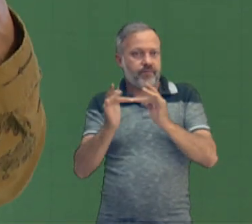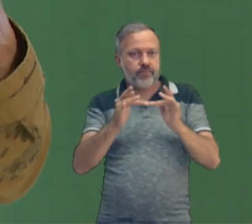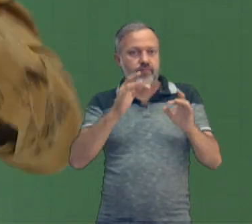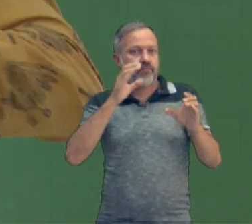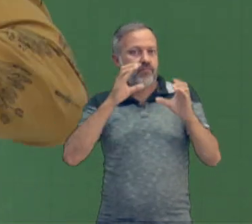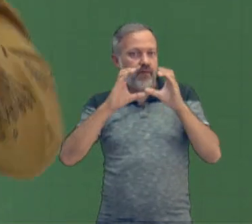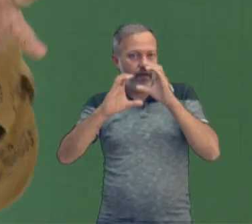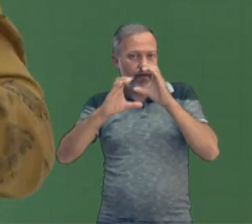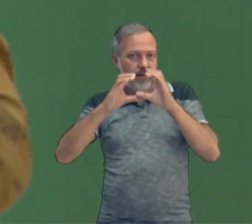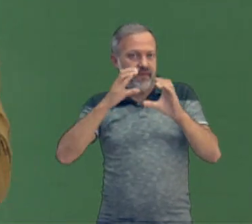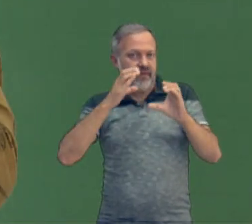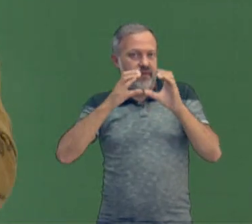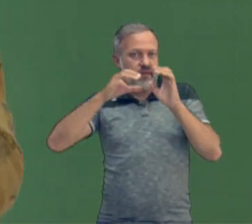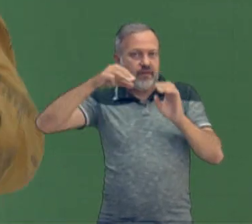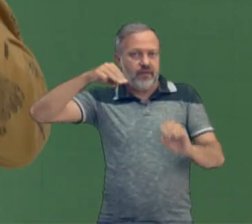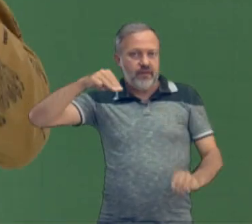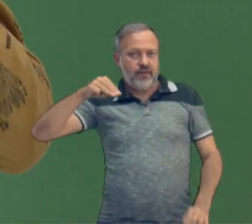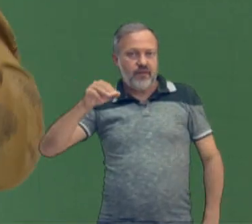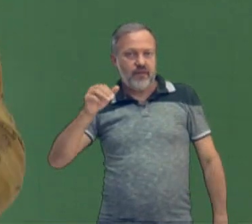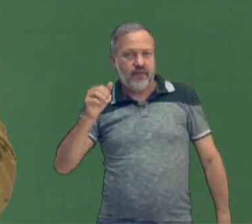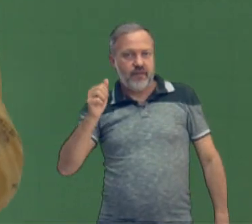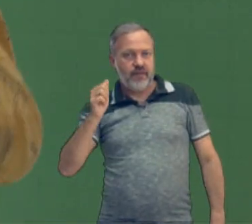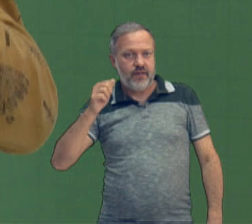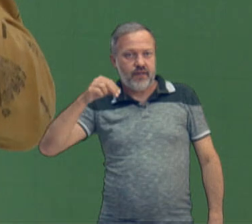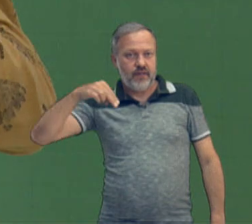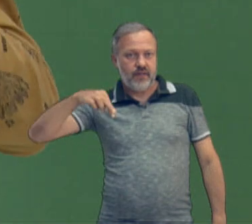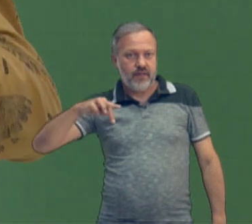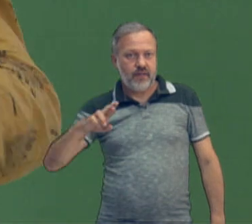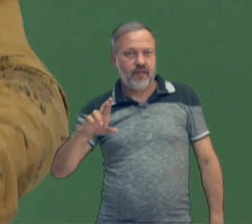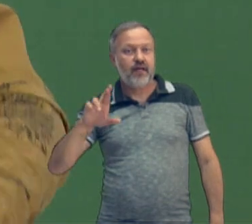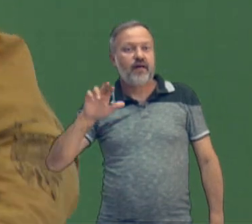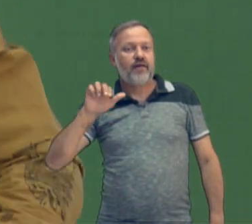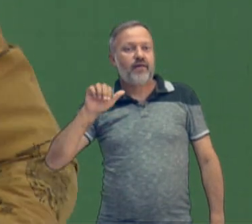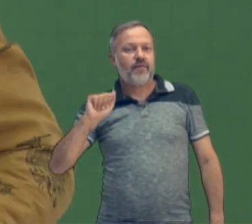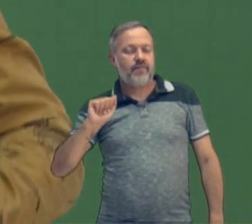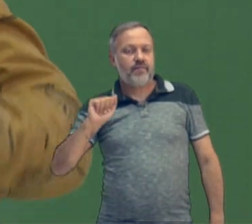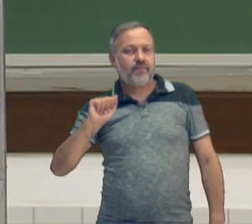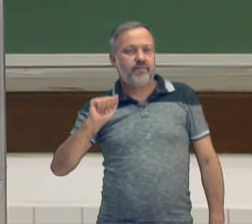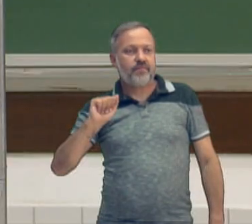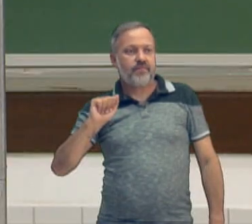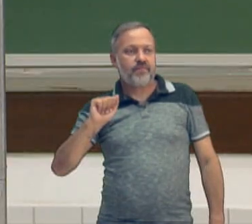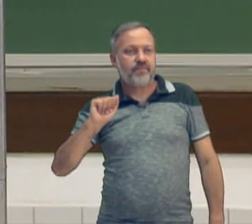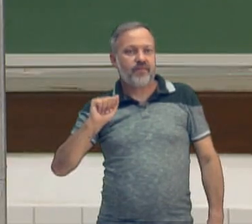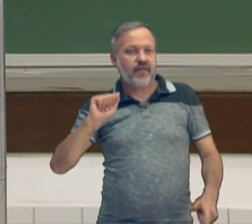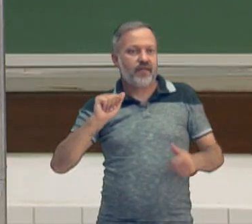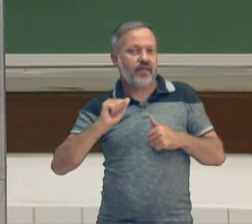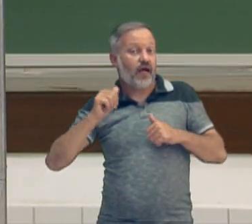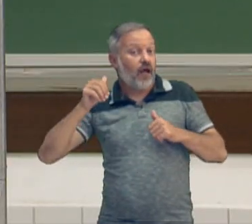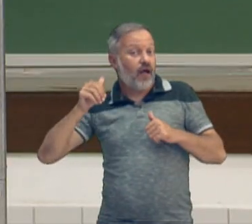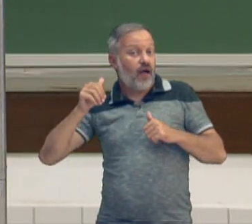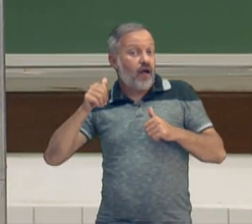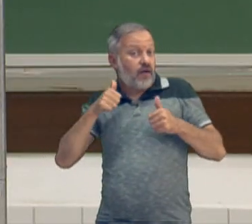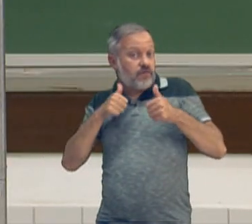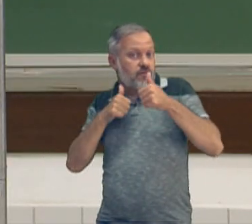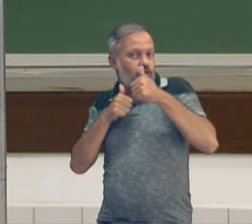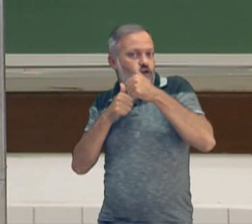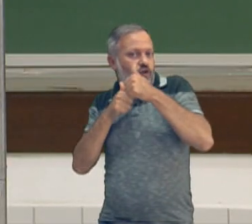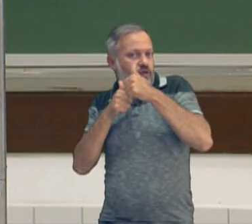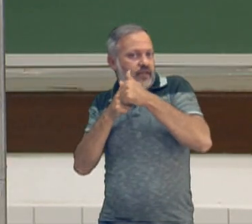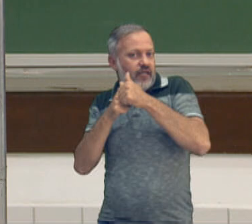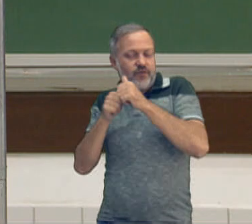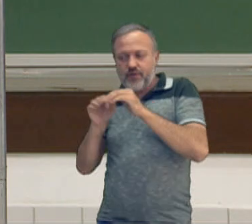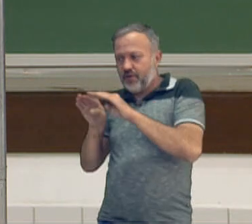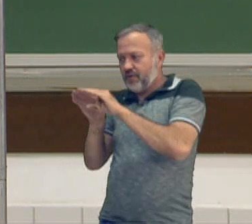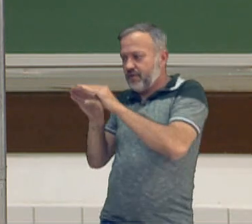mantra Hare Krishna várias vezes ao dia faz parte, inclusive, de uma forma de se chegar até a divindade. Não é à toa